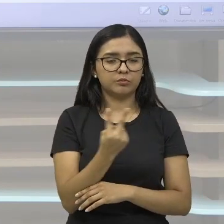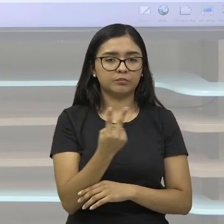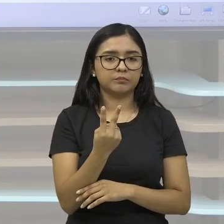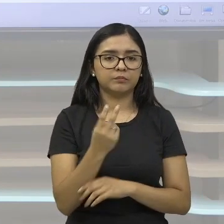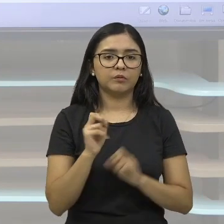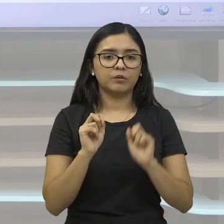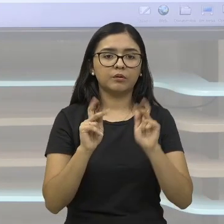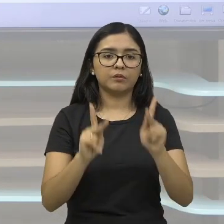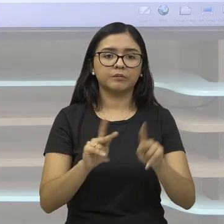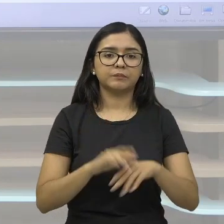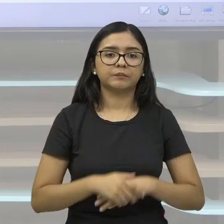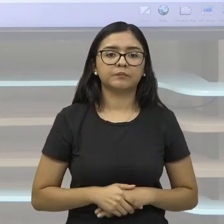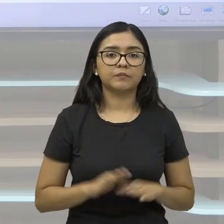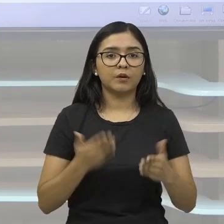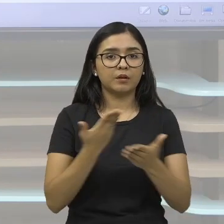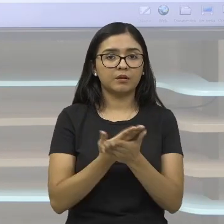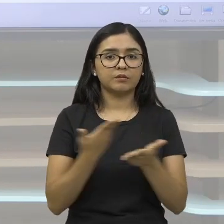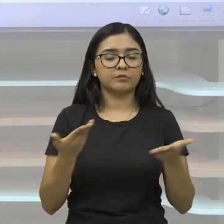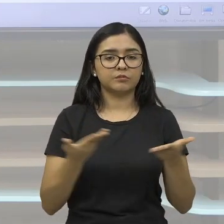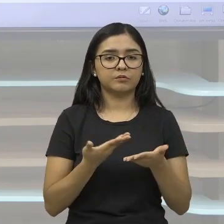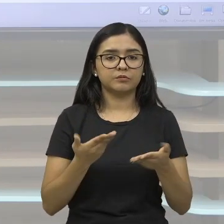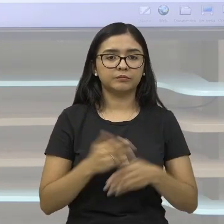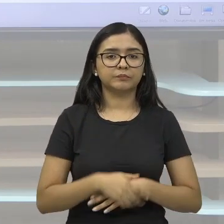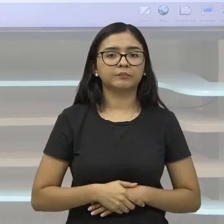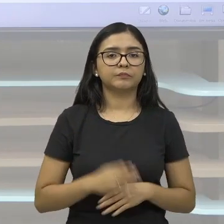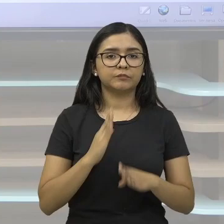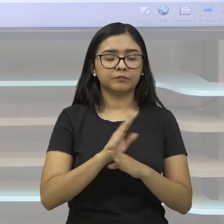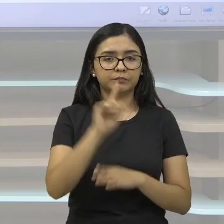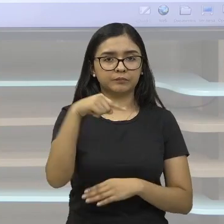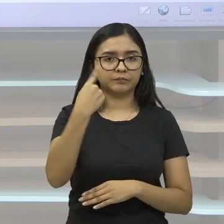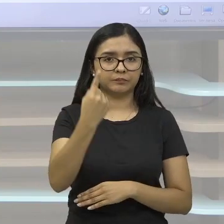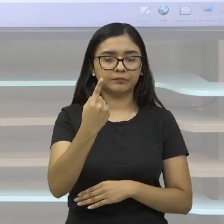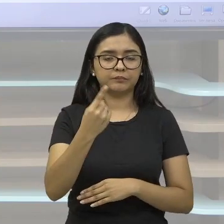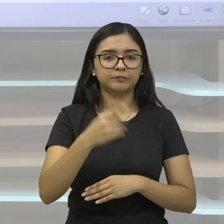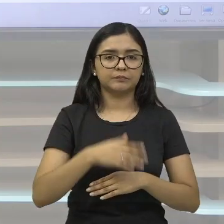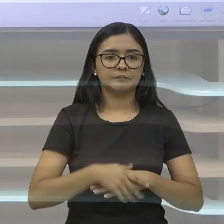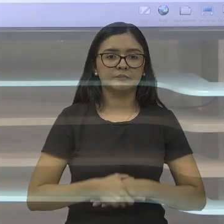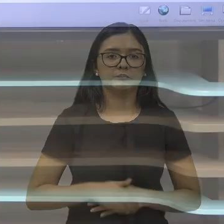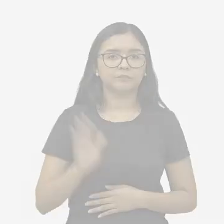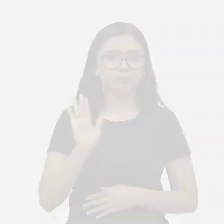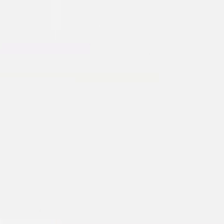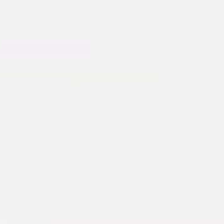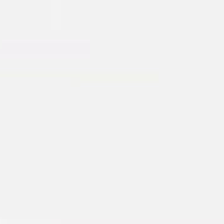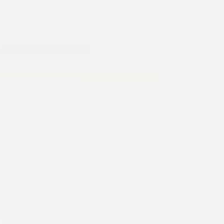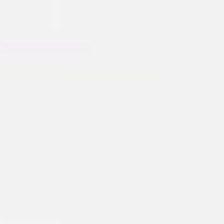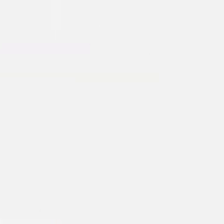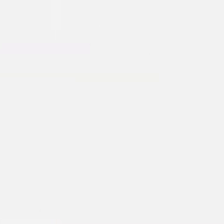bom? Então essa daí foi a nossa aula e a gente se encontra aqui numa próxima oportunidade. Até lá!